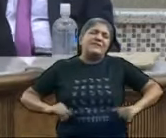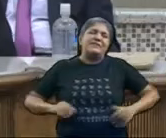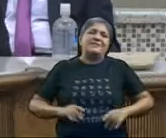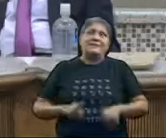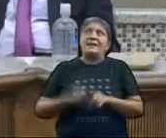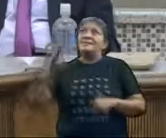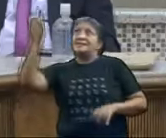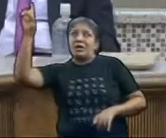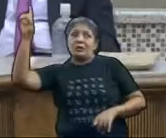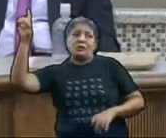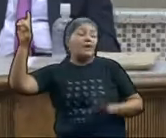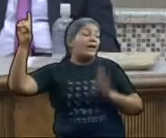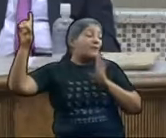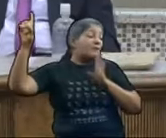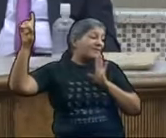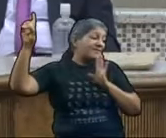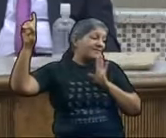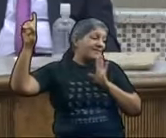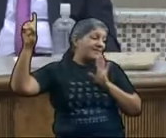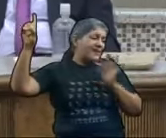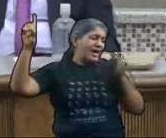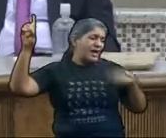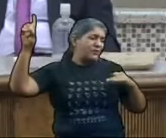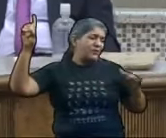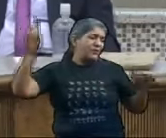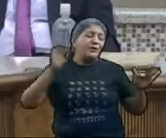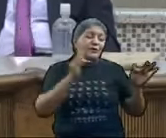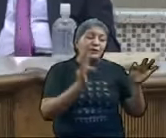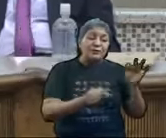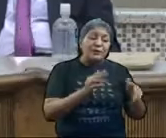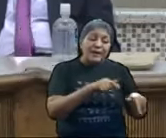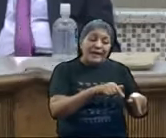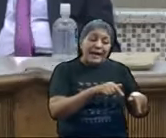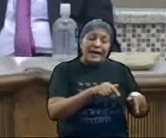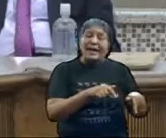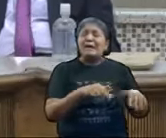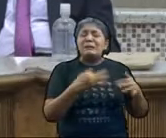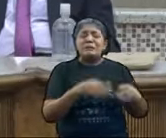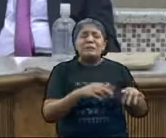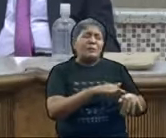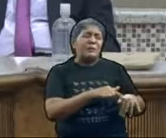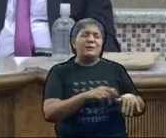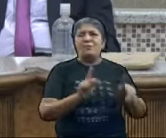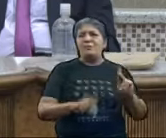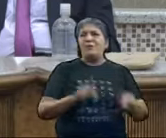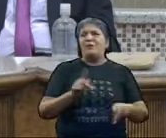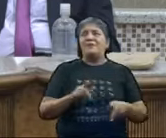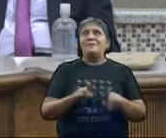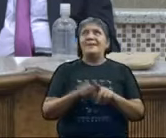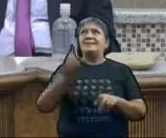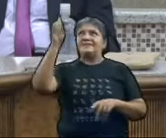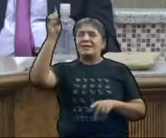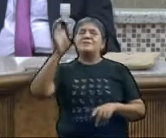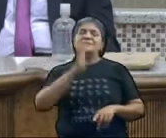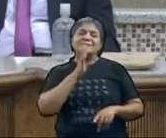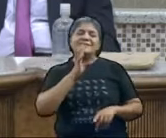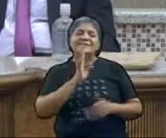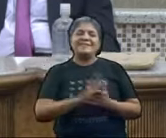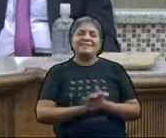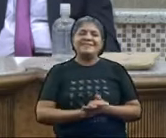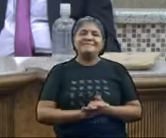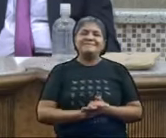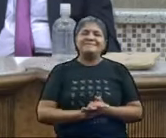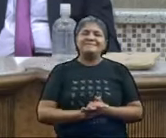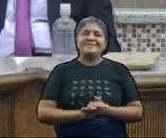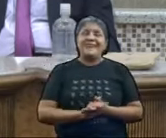Eu conheço a dor do meu povo, Moisés. E aí ele falou assim: Moisés, é por isso que eu estou descendo agora,